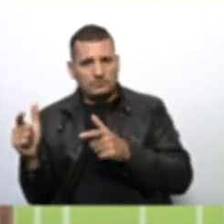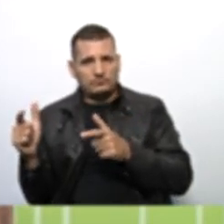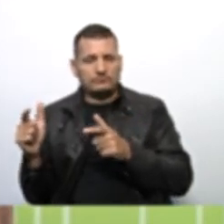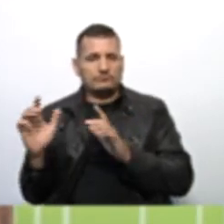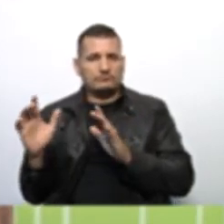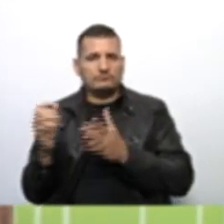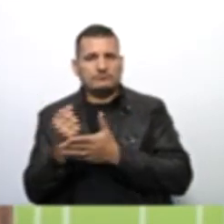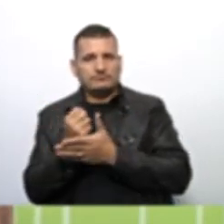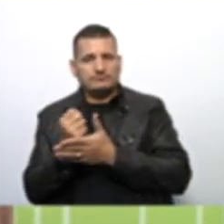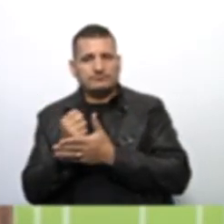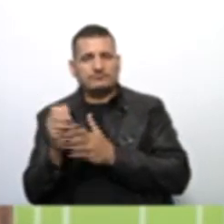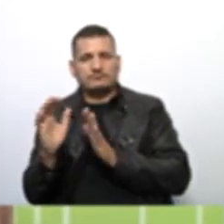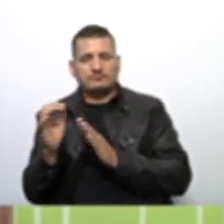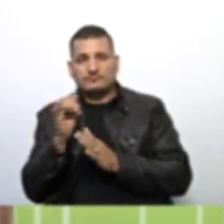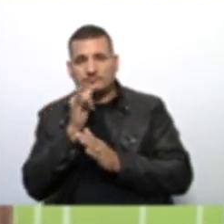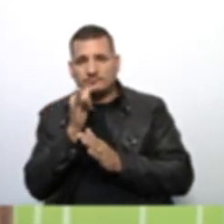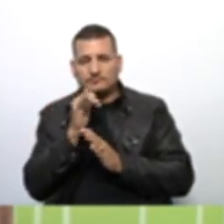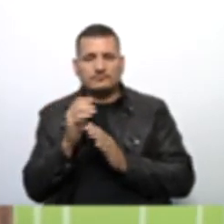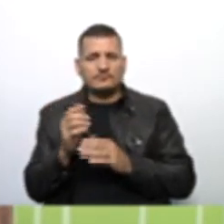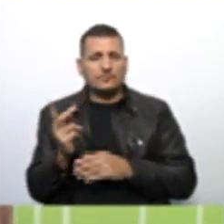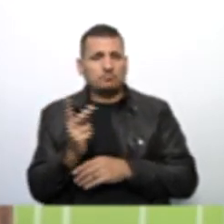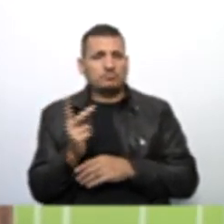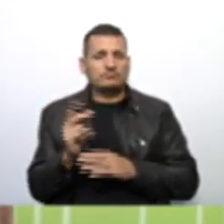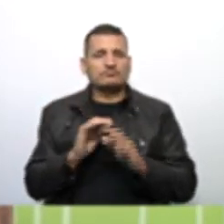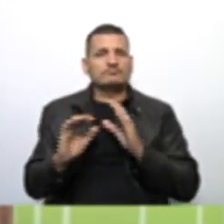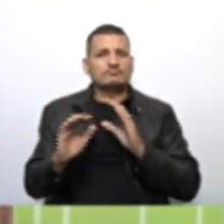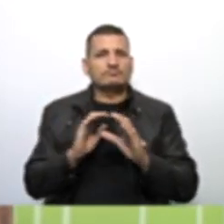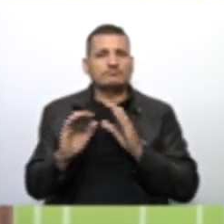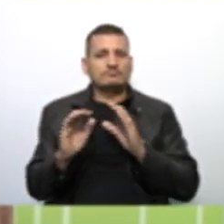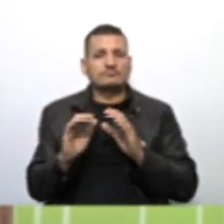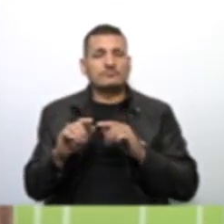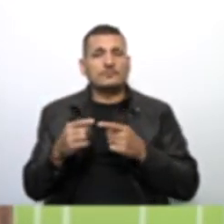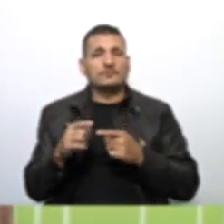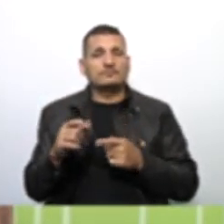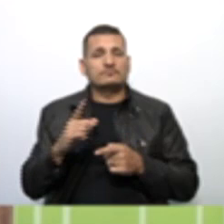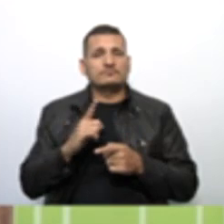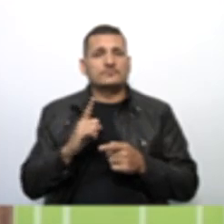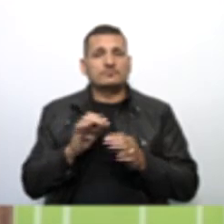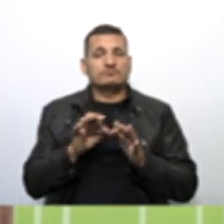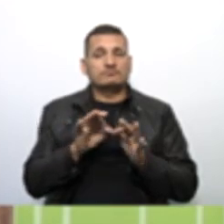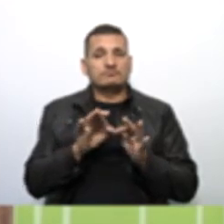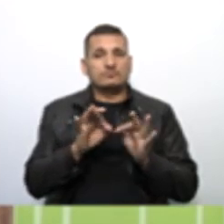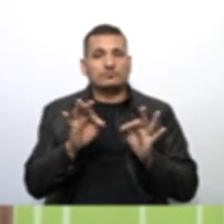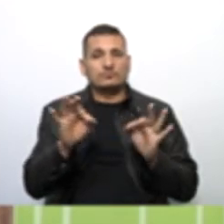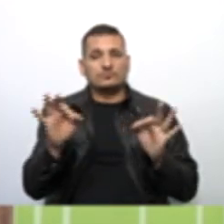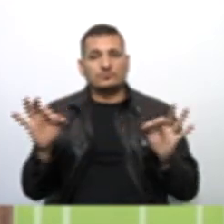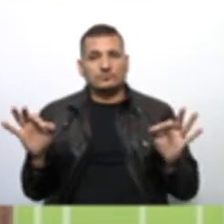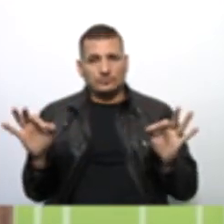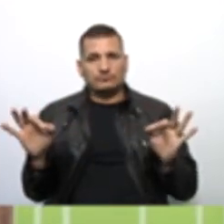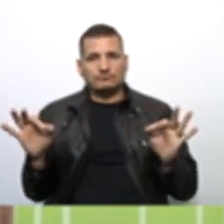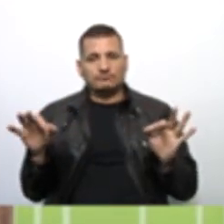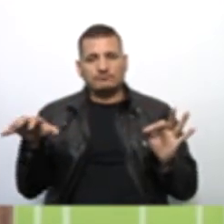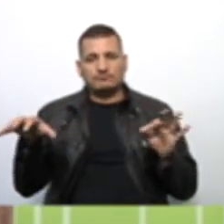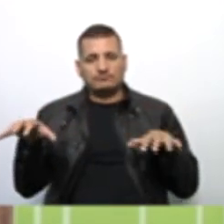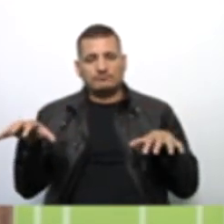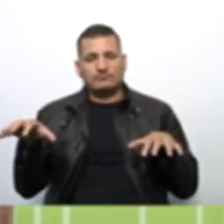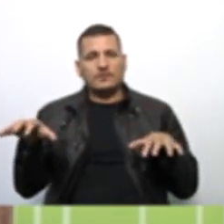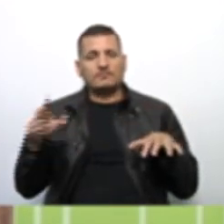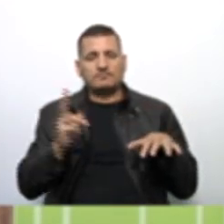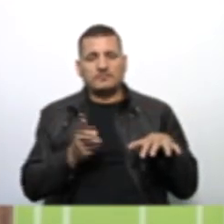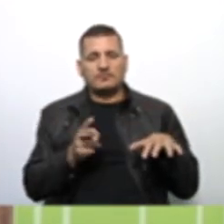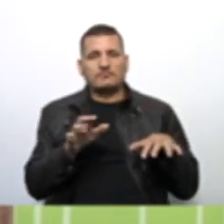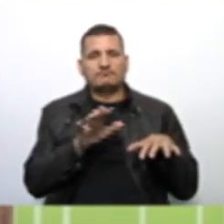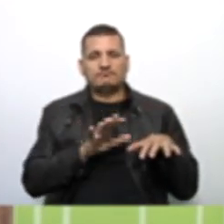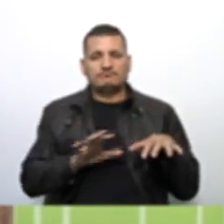duas farmácias, elas se comunicam, só que elas estão fisicamente distantes, porém, na mesma cidade. Se tiver na